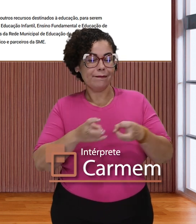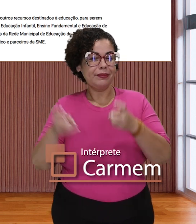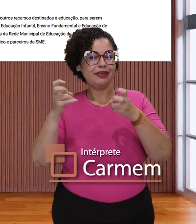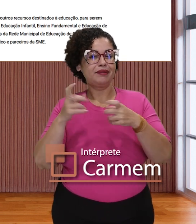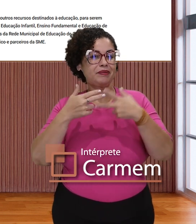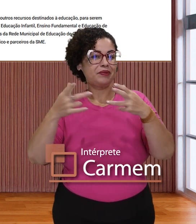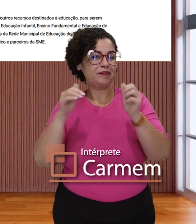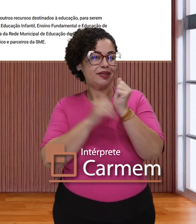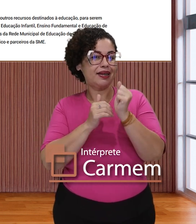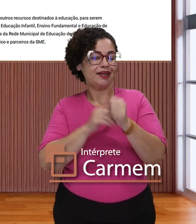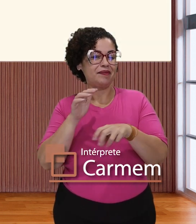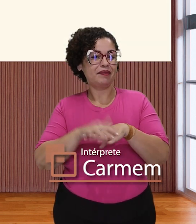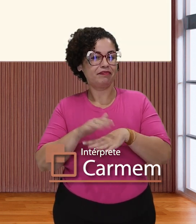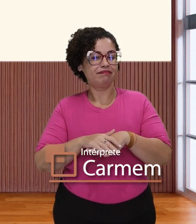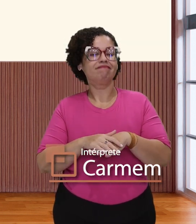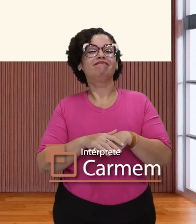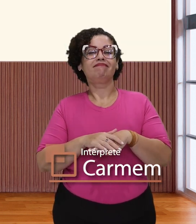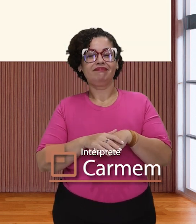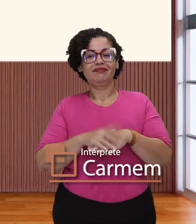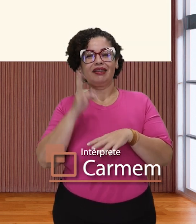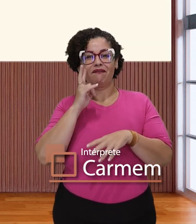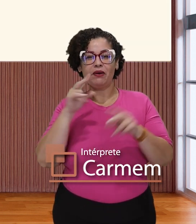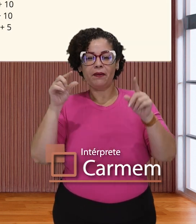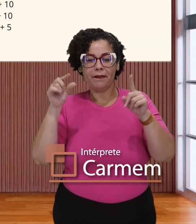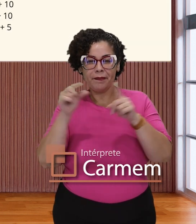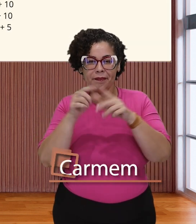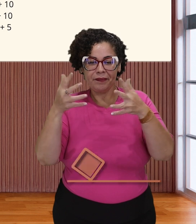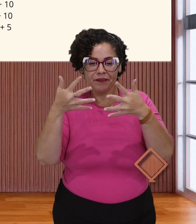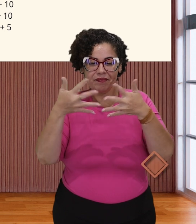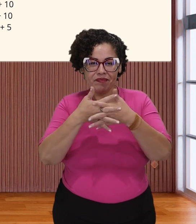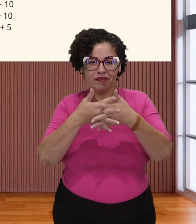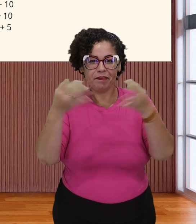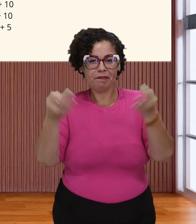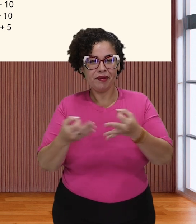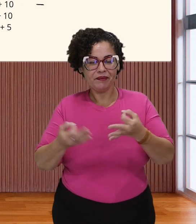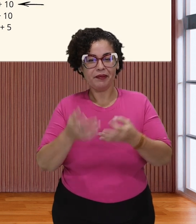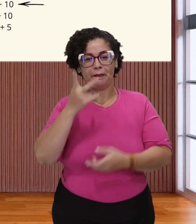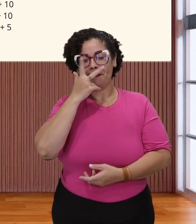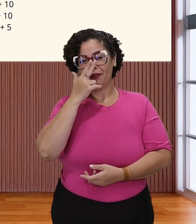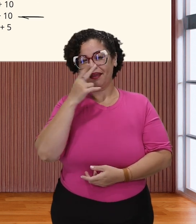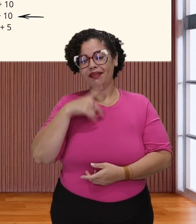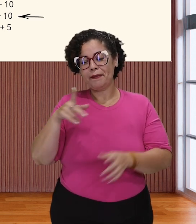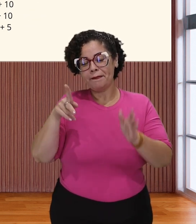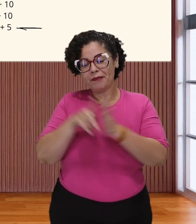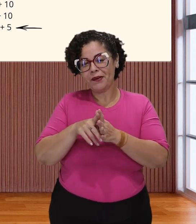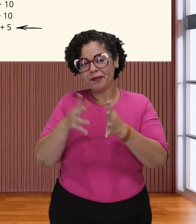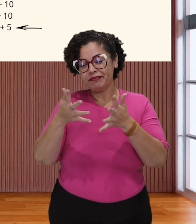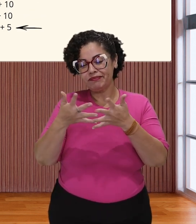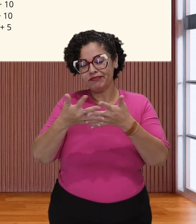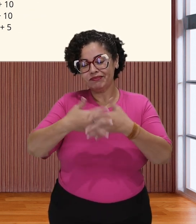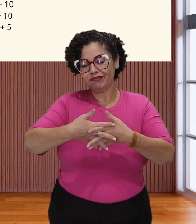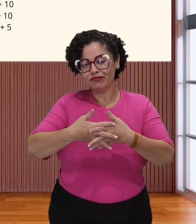da matemática. Já viu duas peças se encaixarem tão perfeitamente que parecem ter